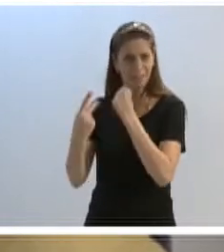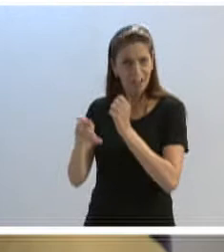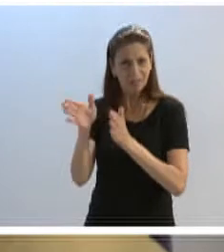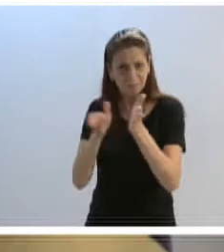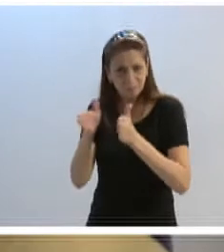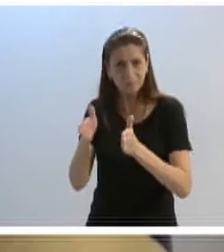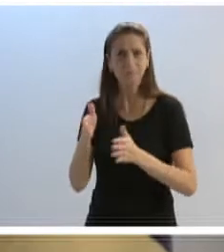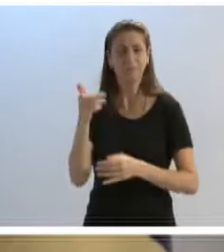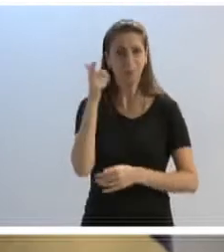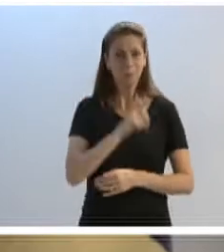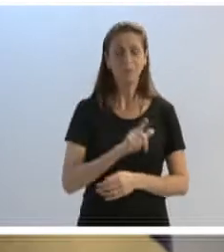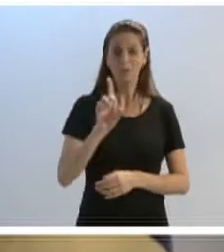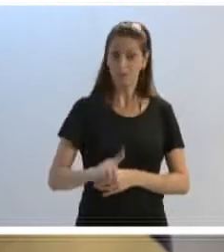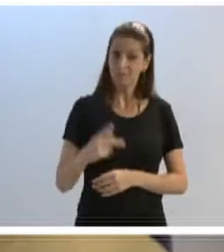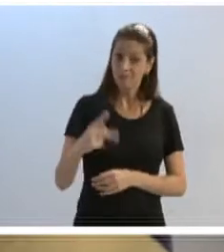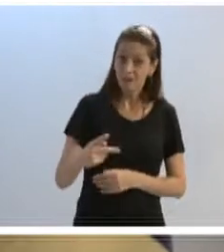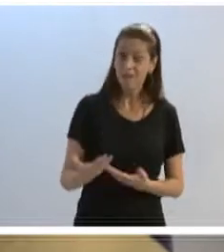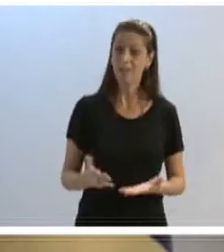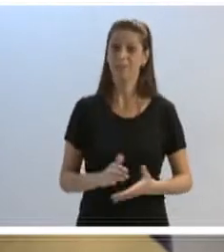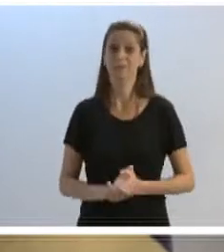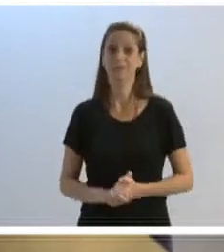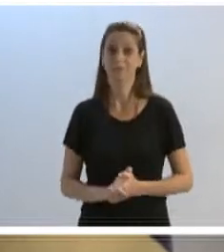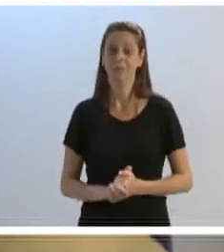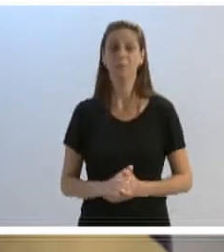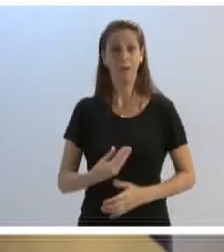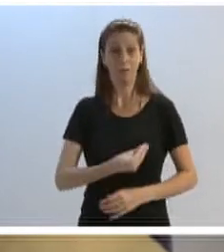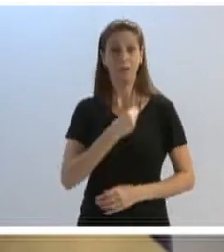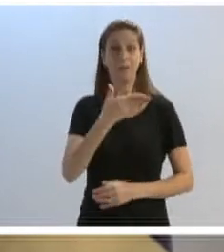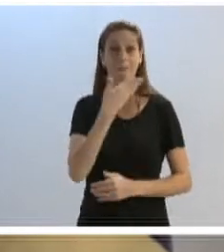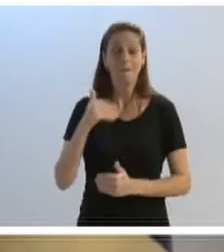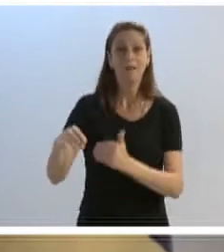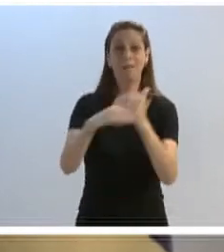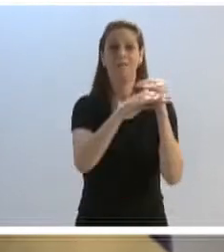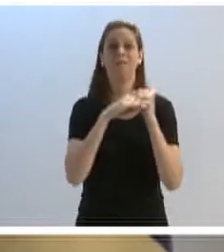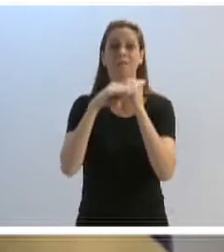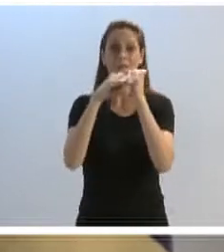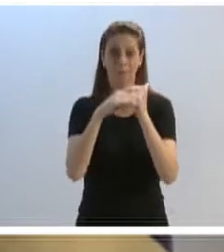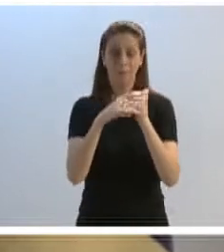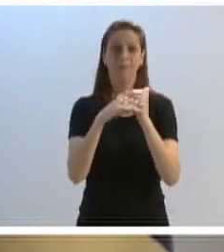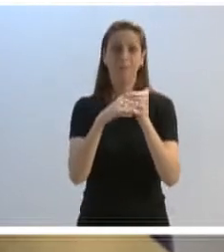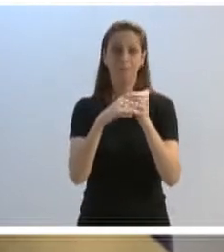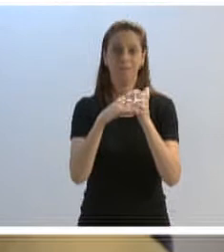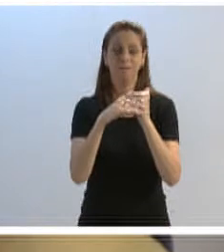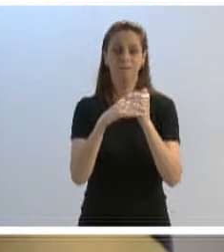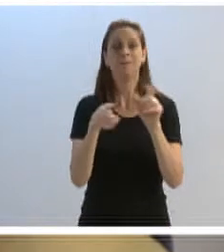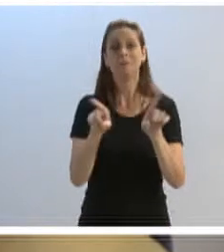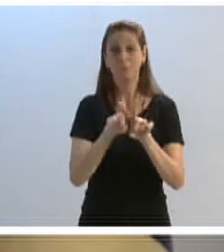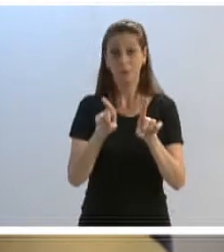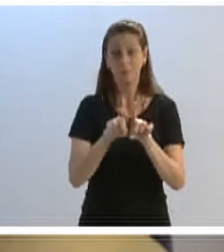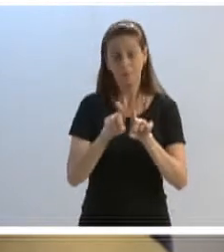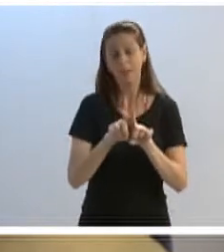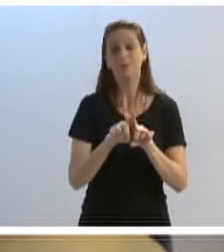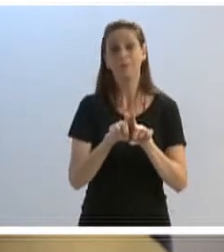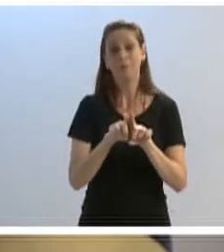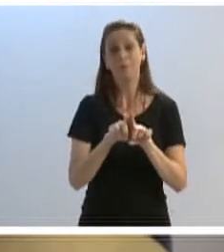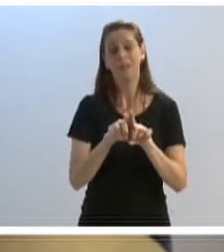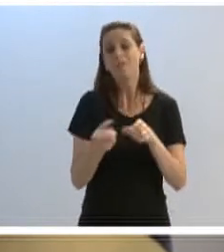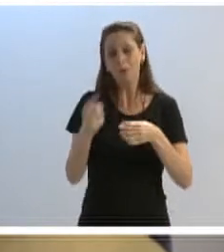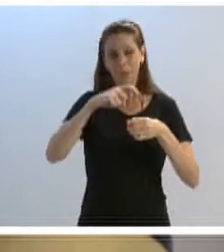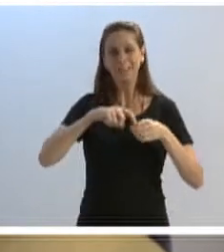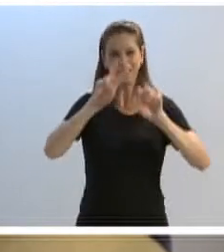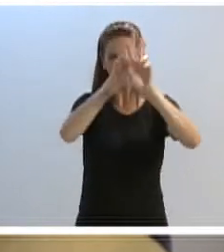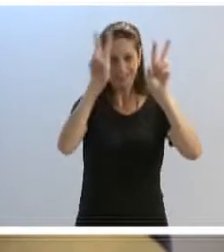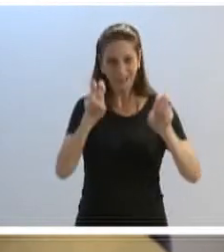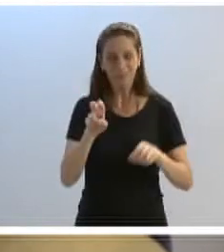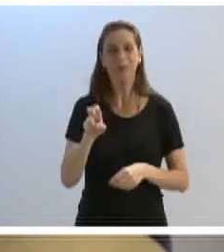direitos e a melhor forma de ter uma vida igualitária. Ainda sobre se ter uma vida igualitária, a